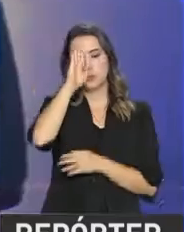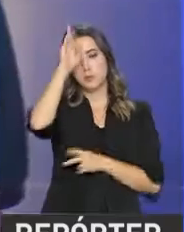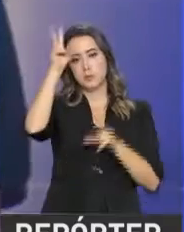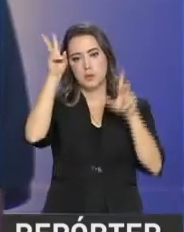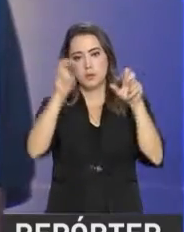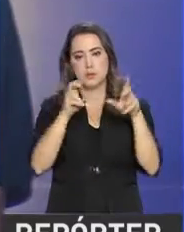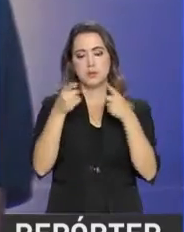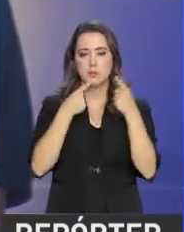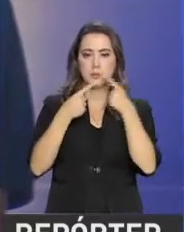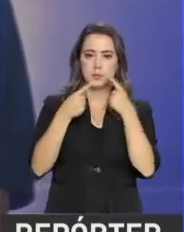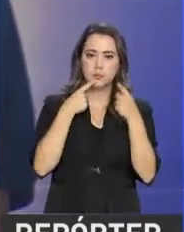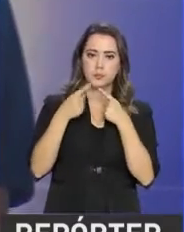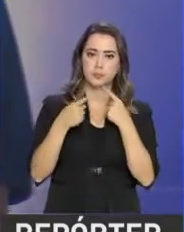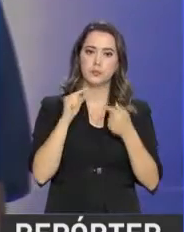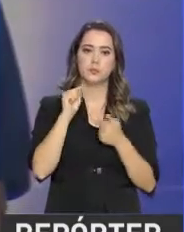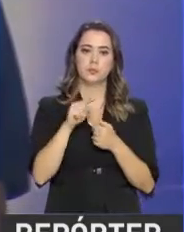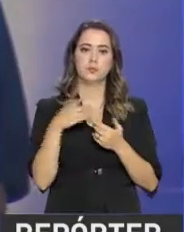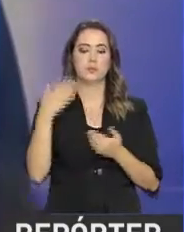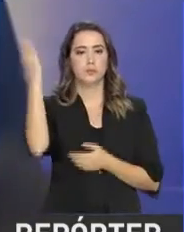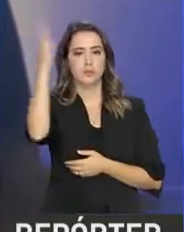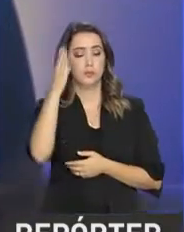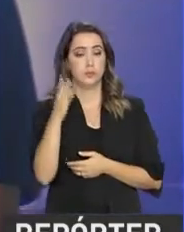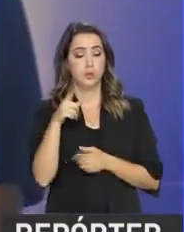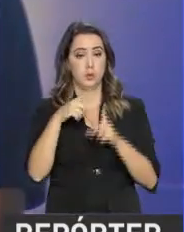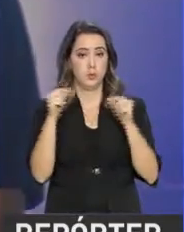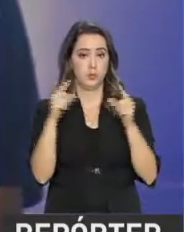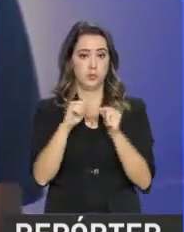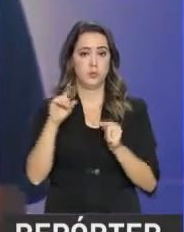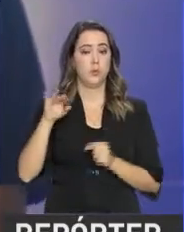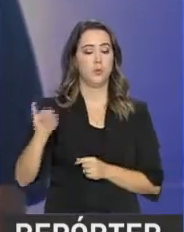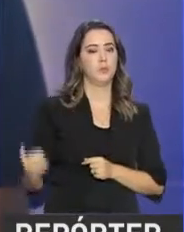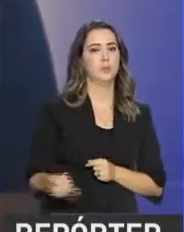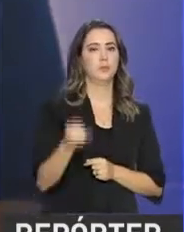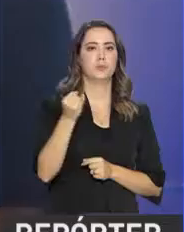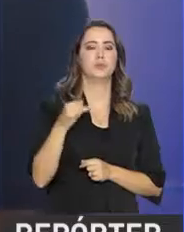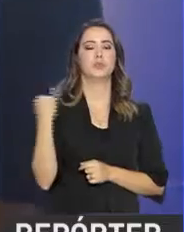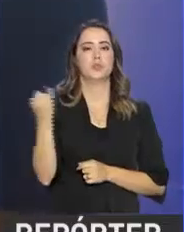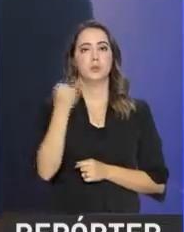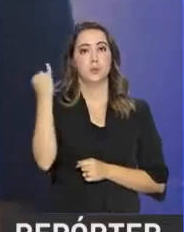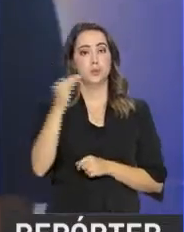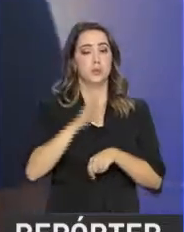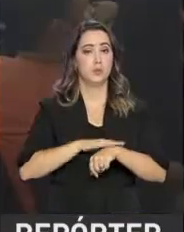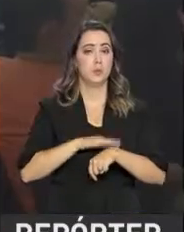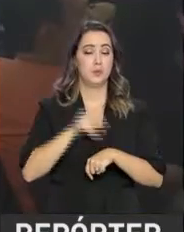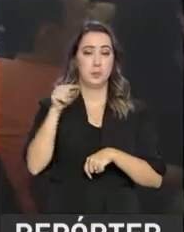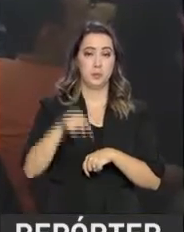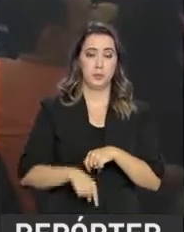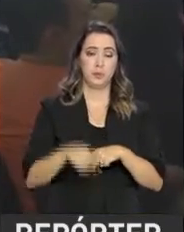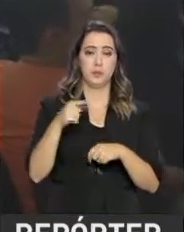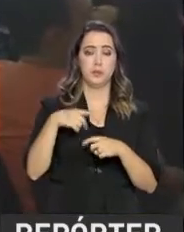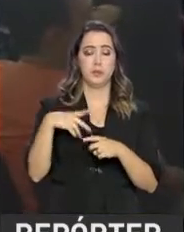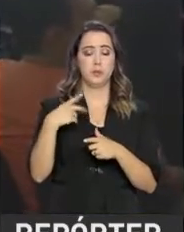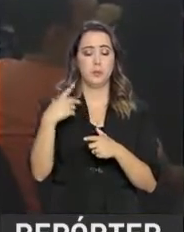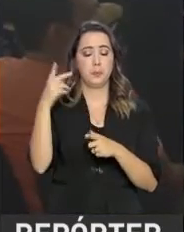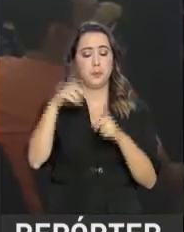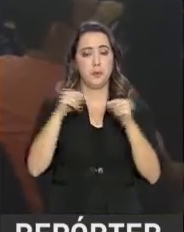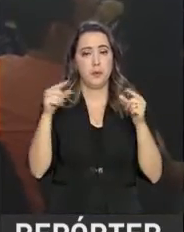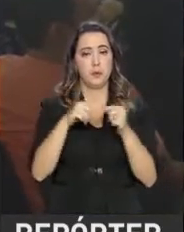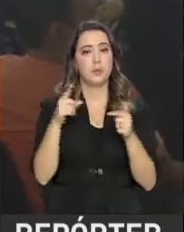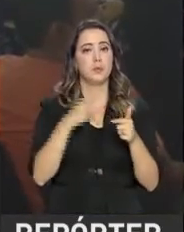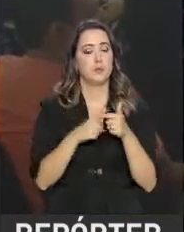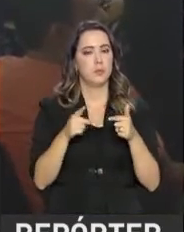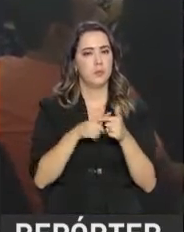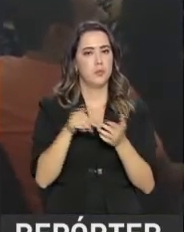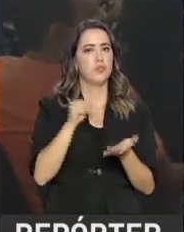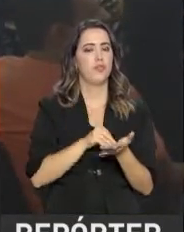discutidos na capital federal tema oportuno para o momento já que a cidade está saindo de uma das maiores crises e